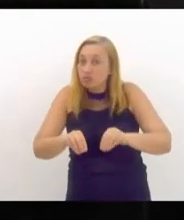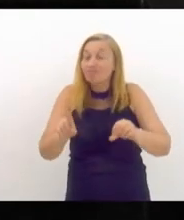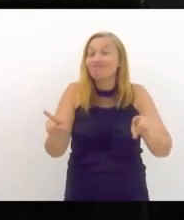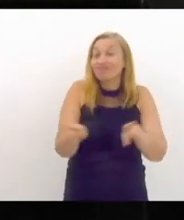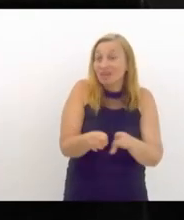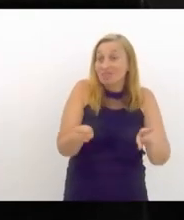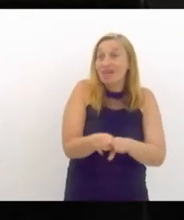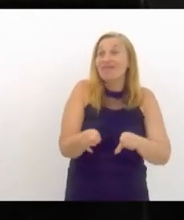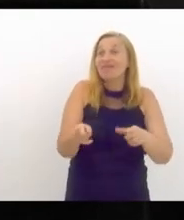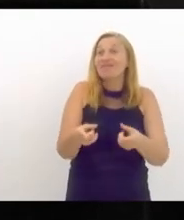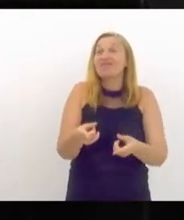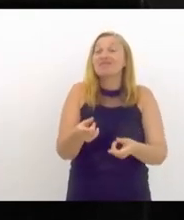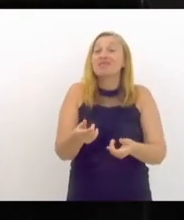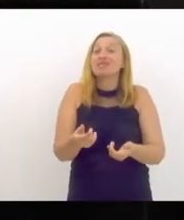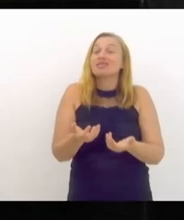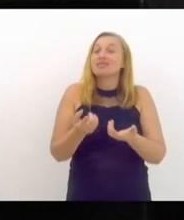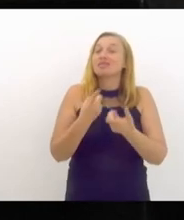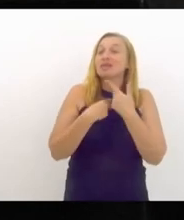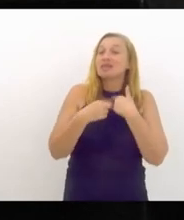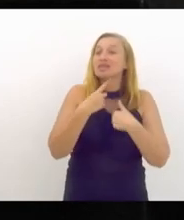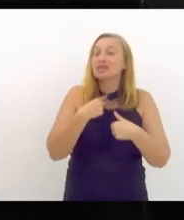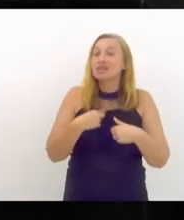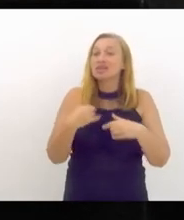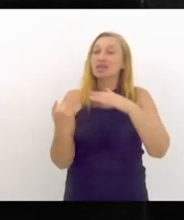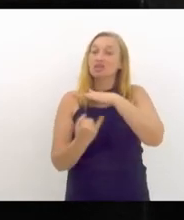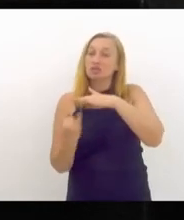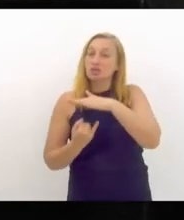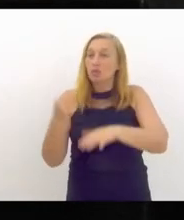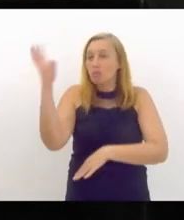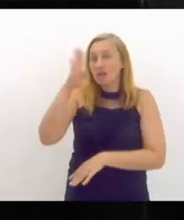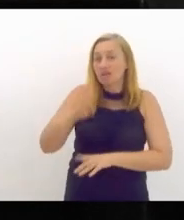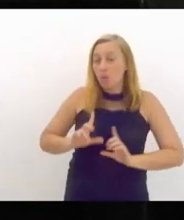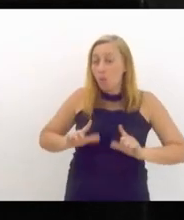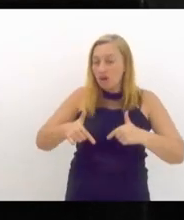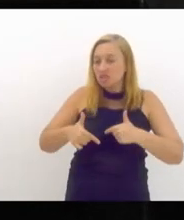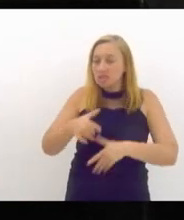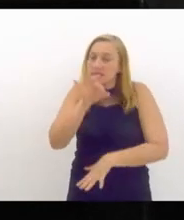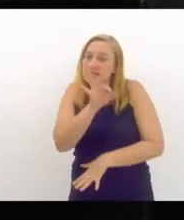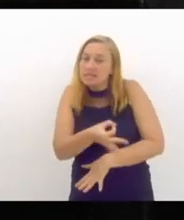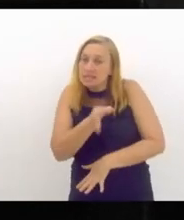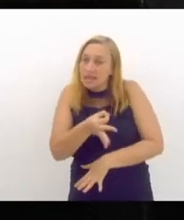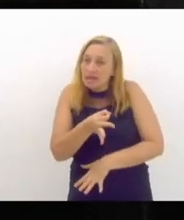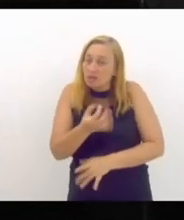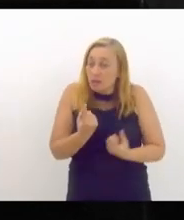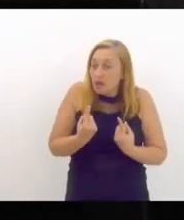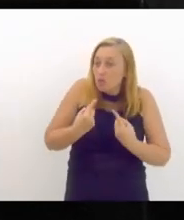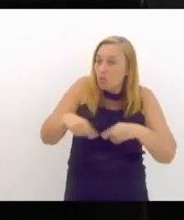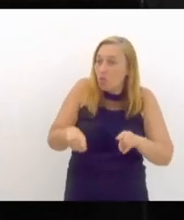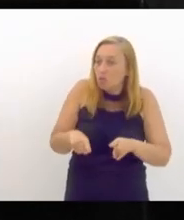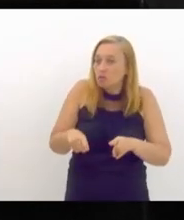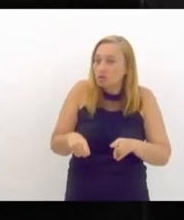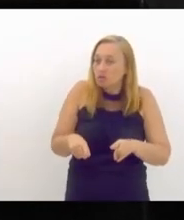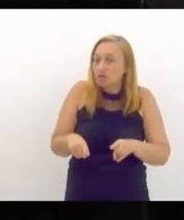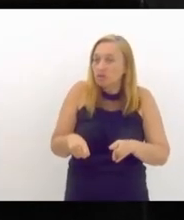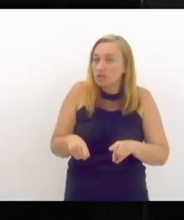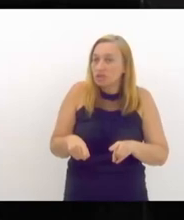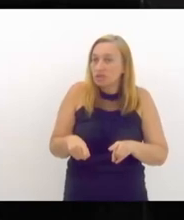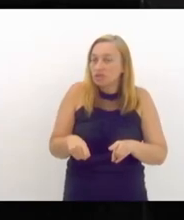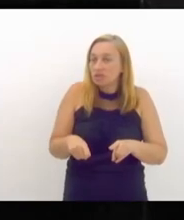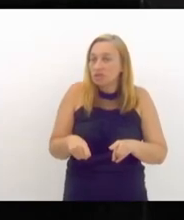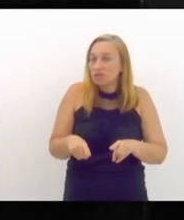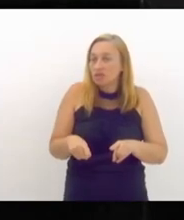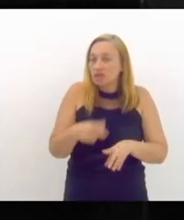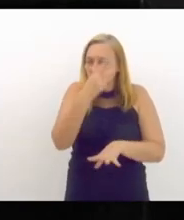também das instituições brasileiras ações concretas para coibir essas tentativas de